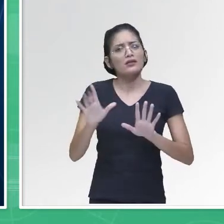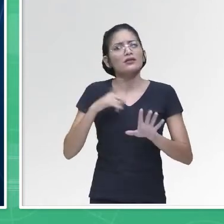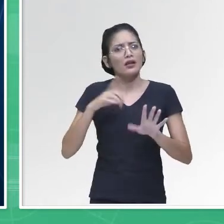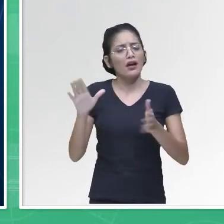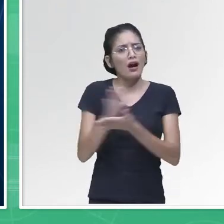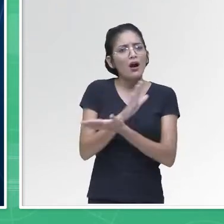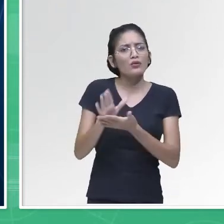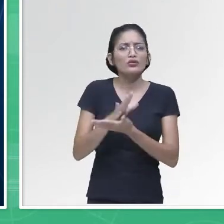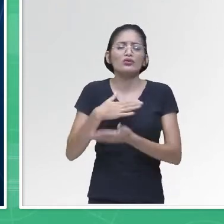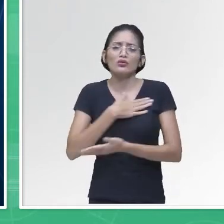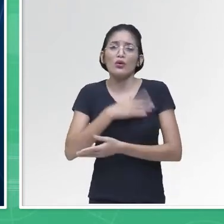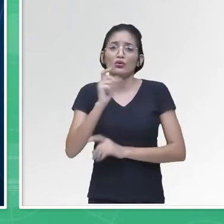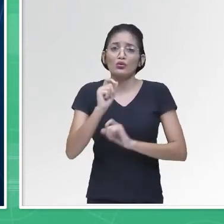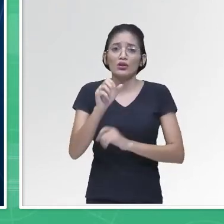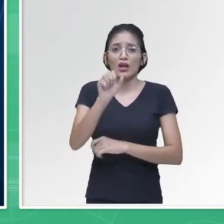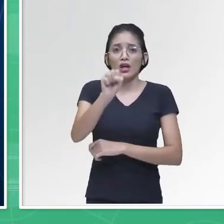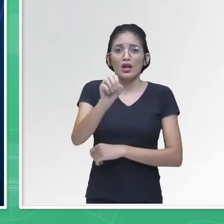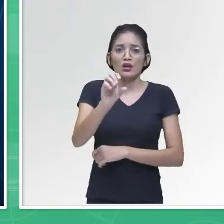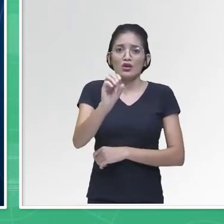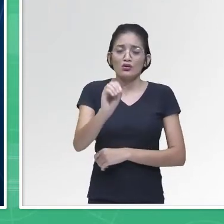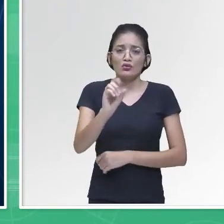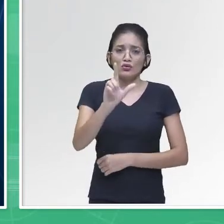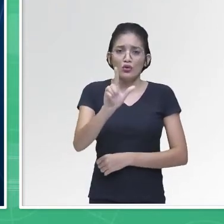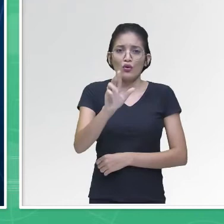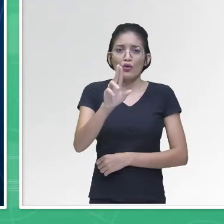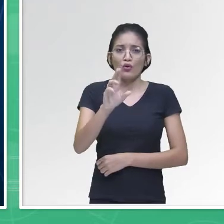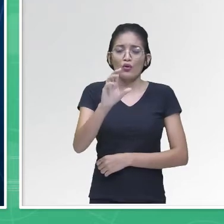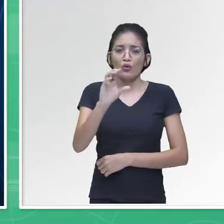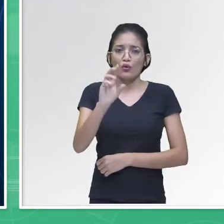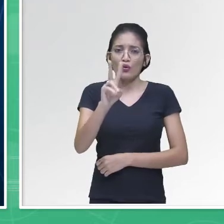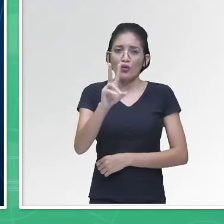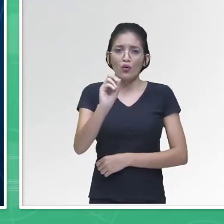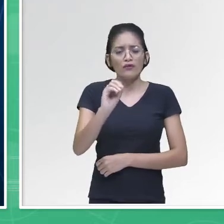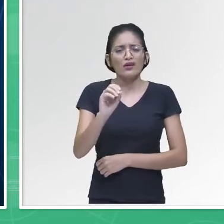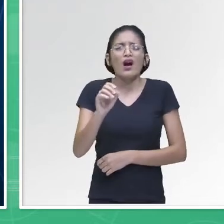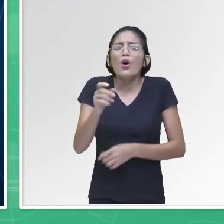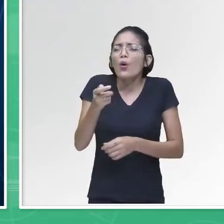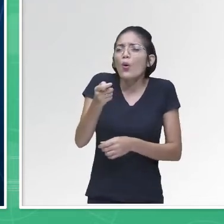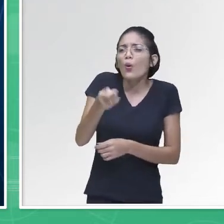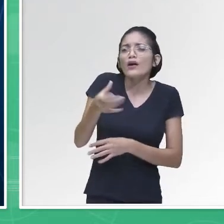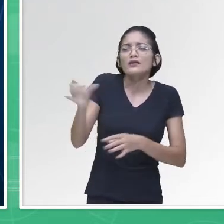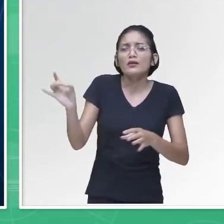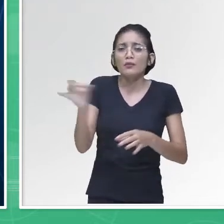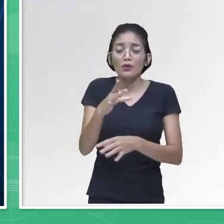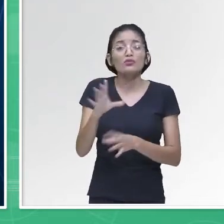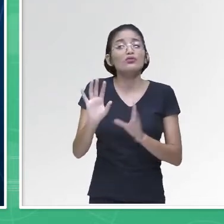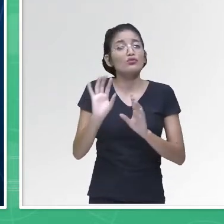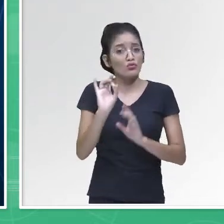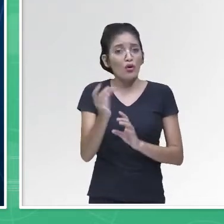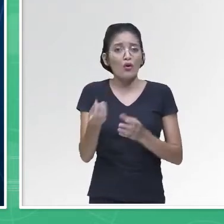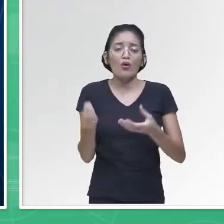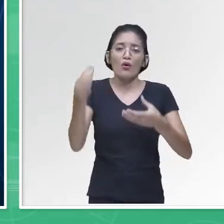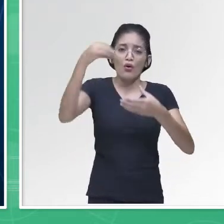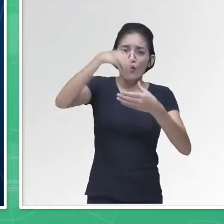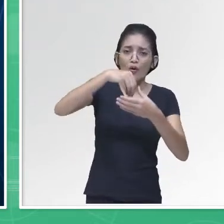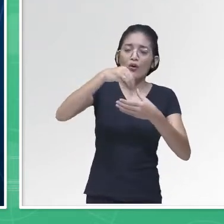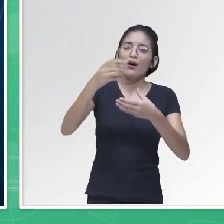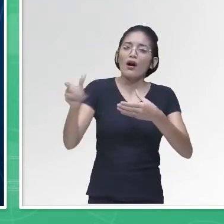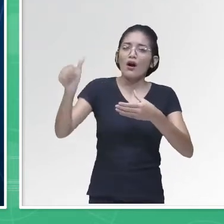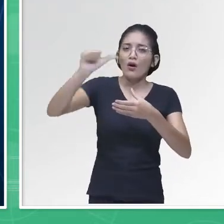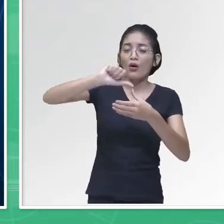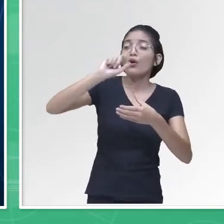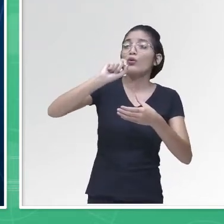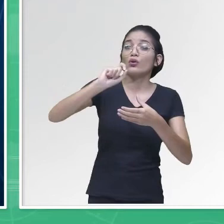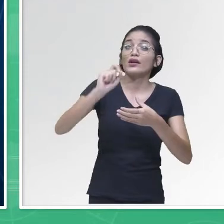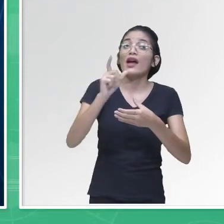solúvel. O café solúvel, ele já vem semi-pronto e aí a gente só adiciona água quente. Mas não